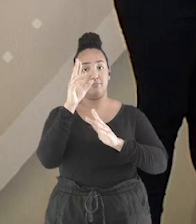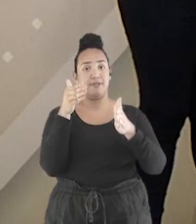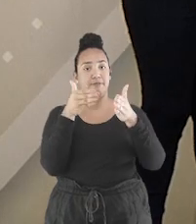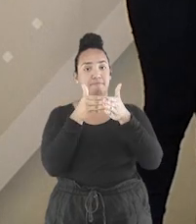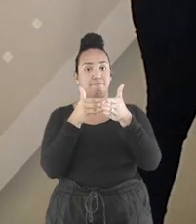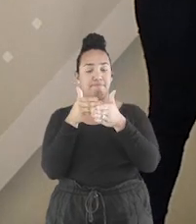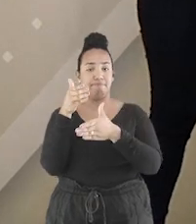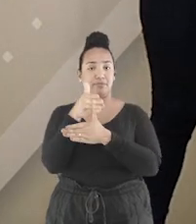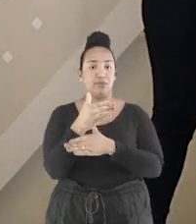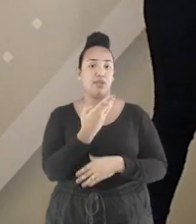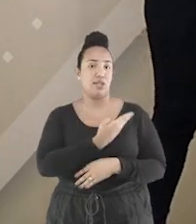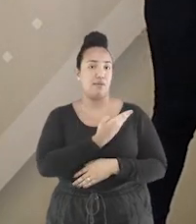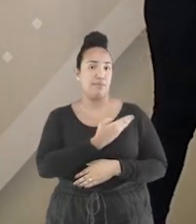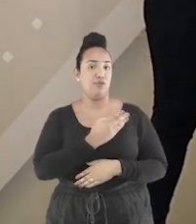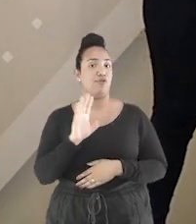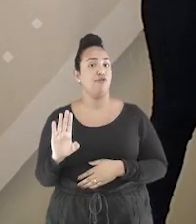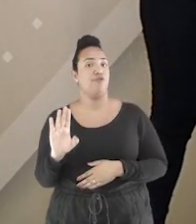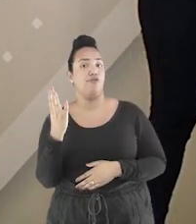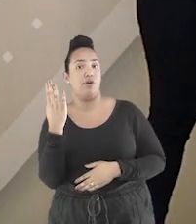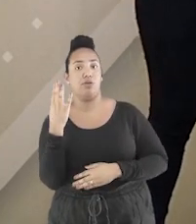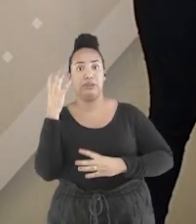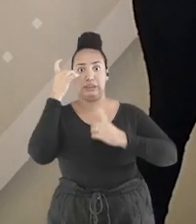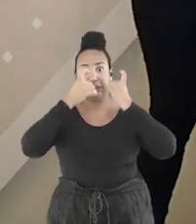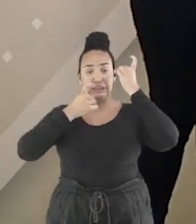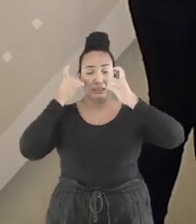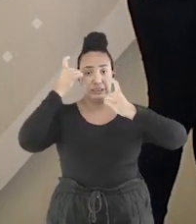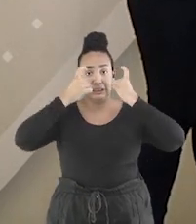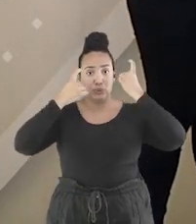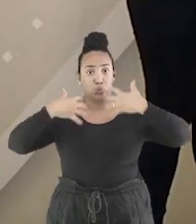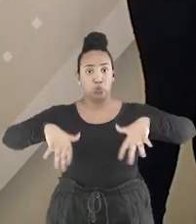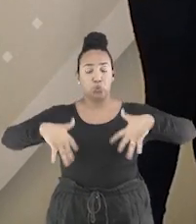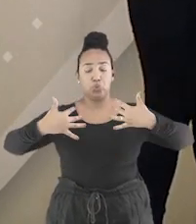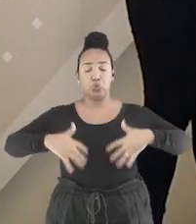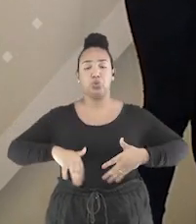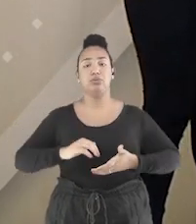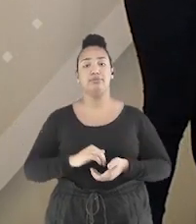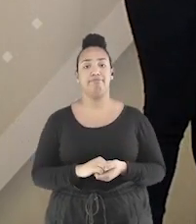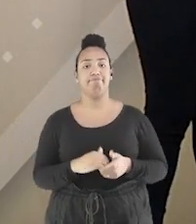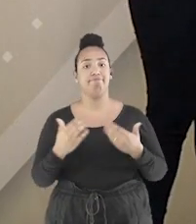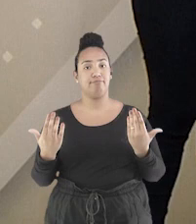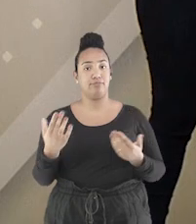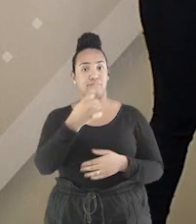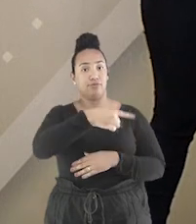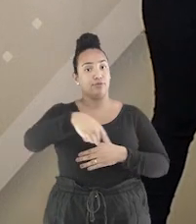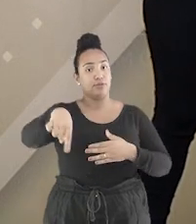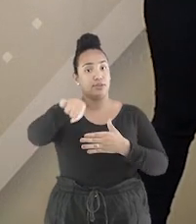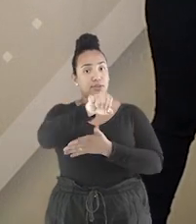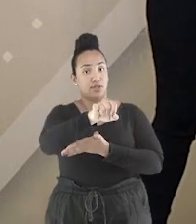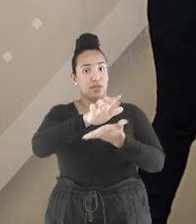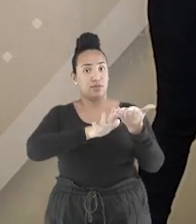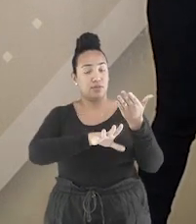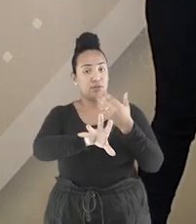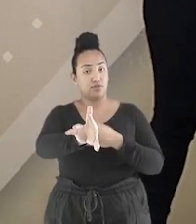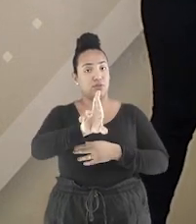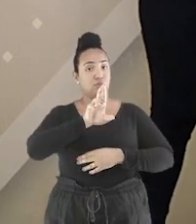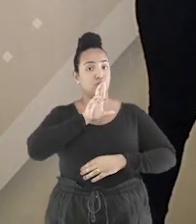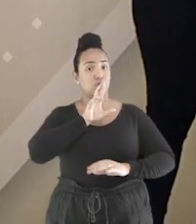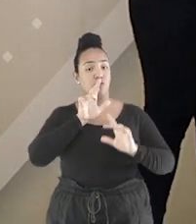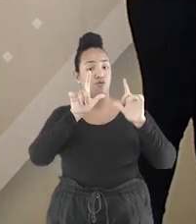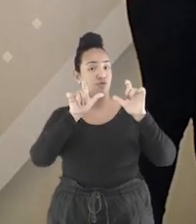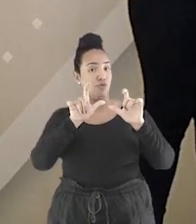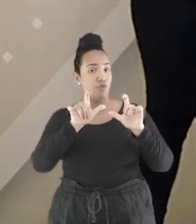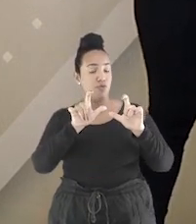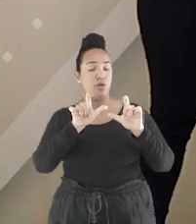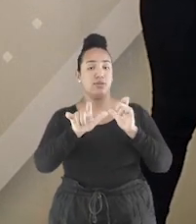amigo falso e entrar em desespero. Olha, respondam em seus cadernos, façam essa atividade em seus cadernos,